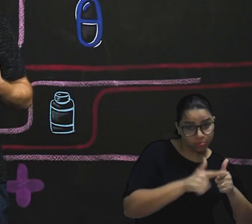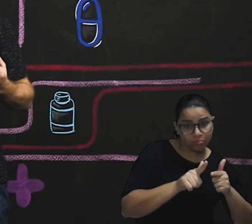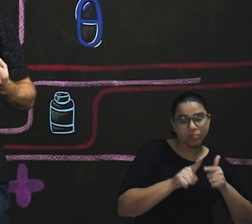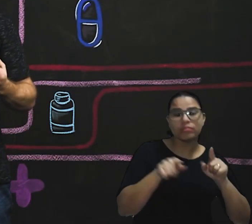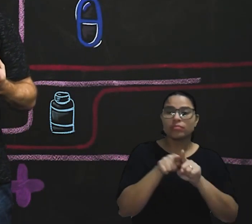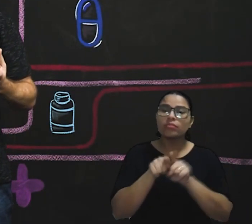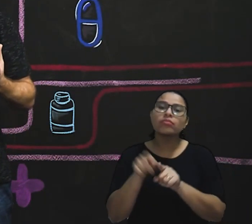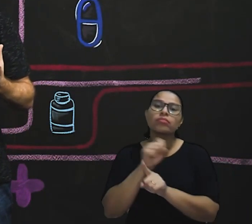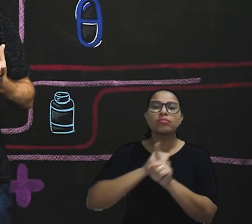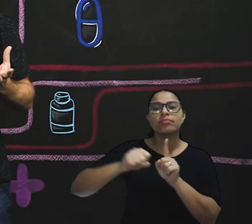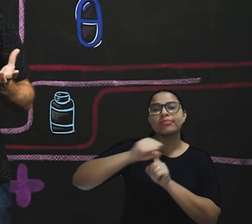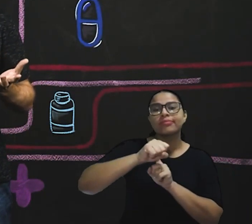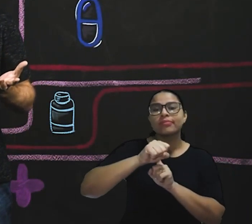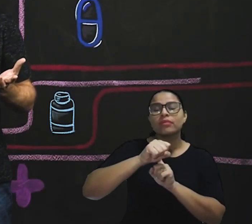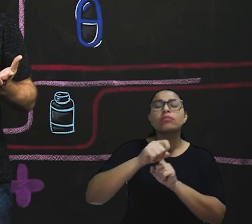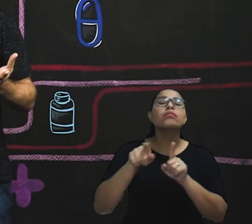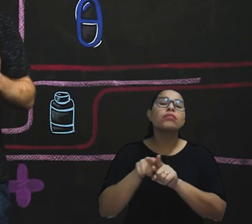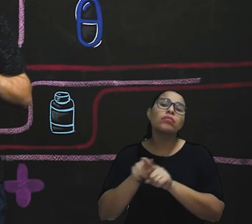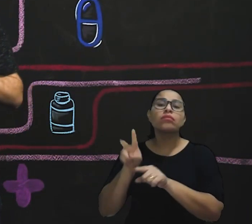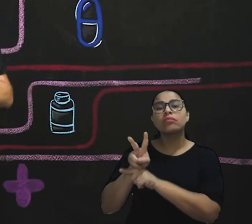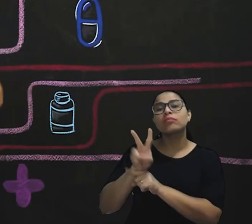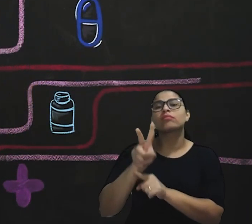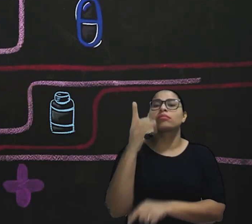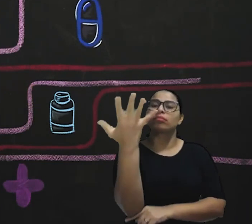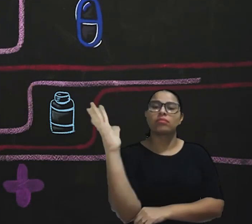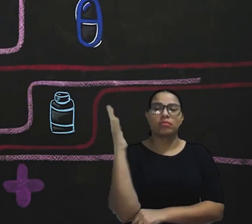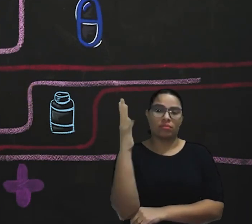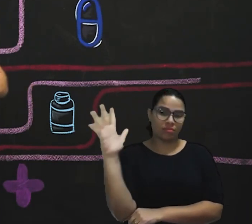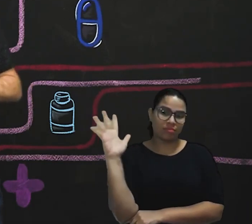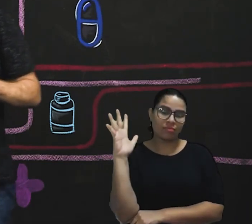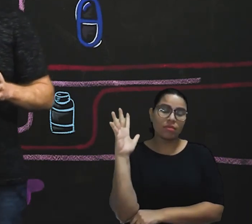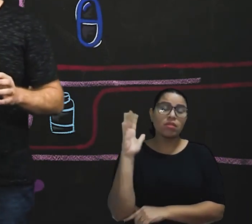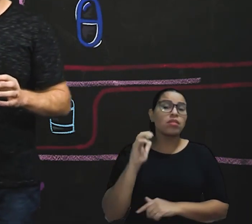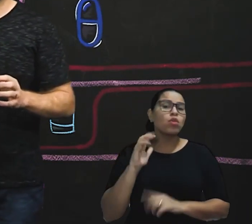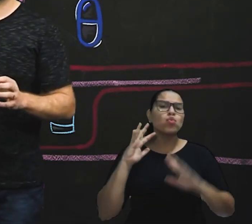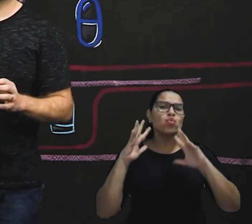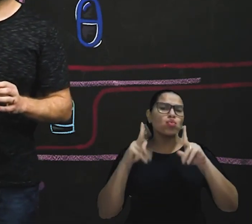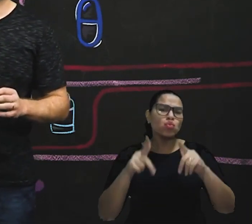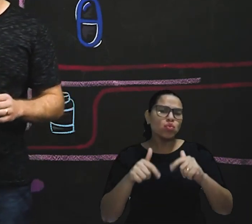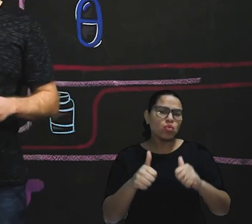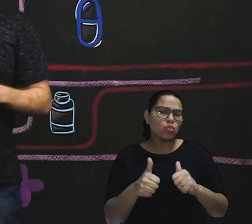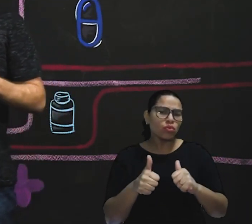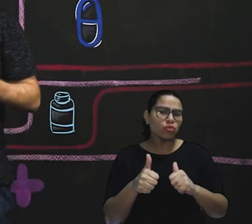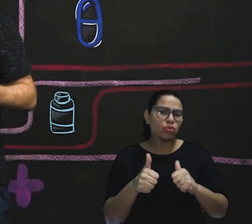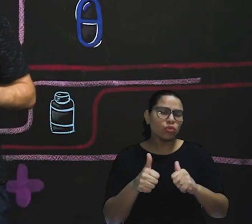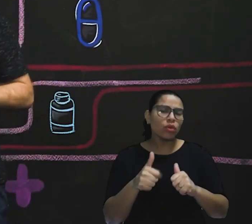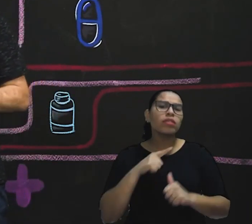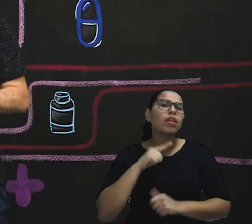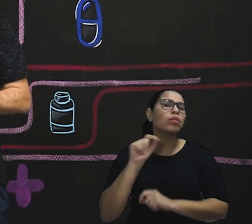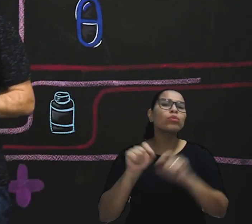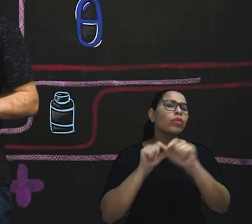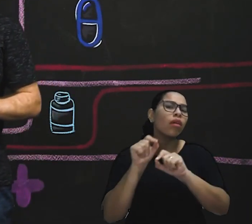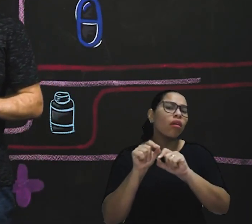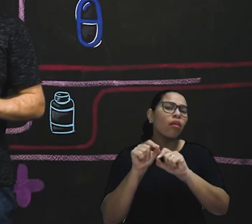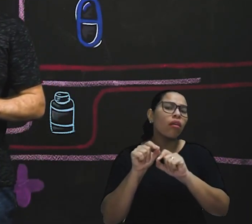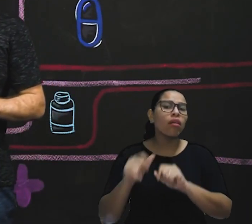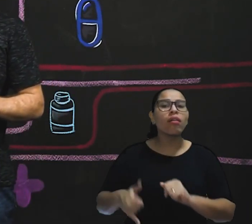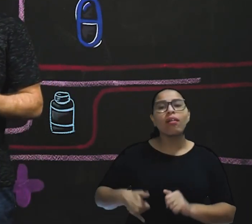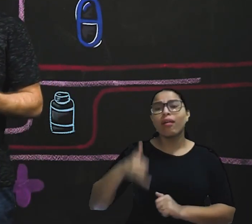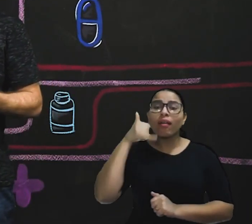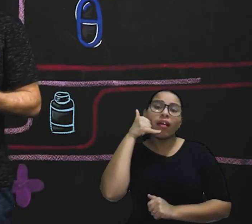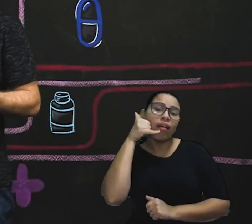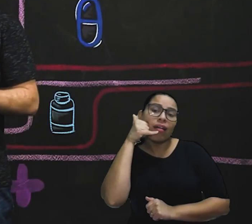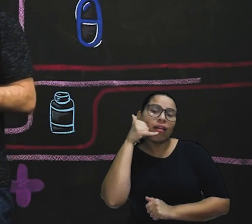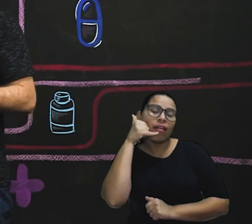também relacionados à preservação do meio ambiente. Se a gente parar para pensar, todo mundo vai ter um desses na mão.